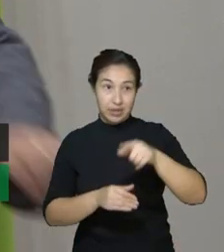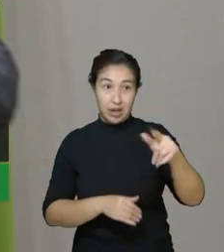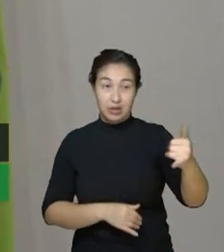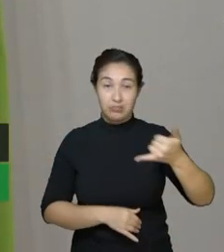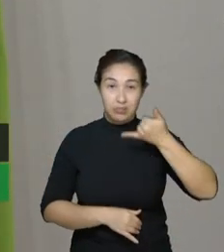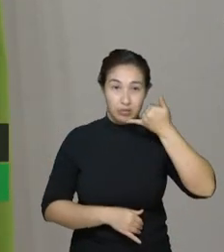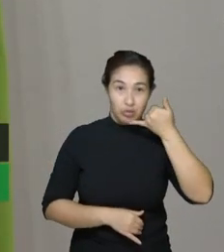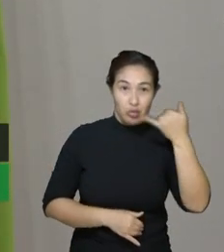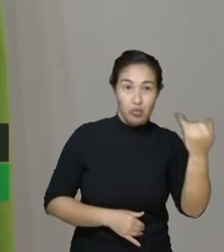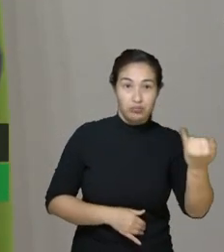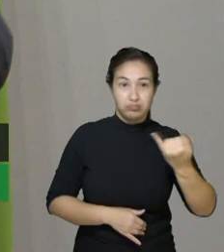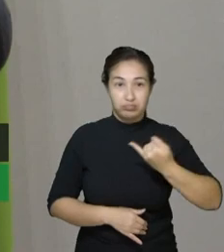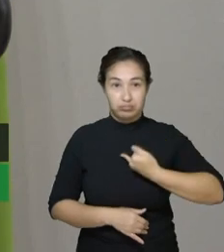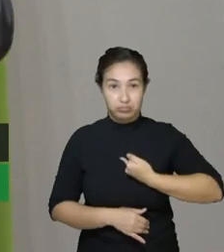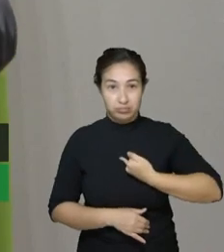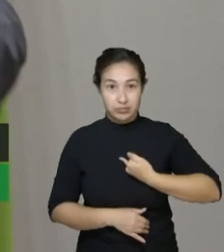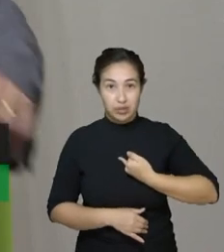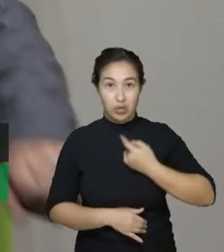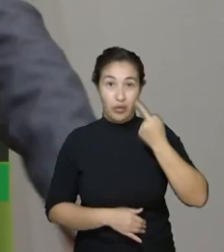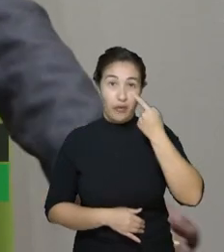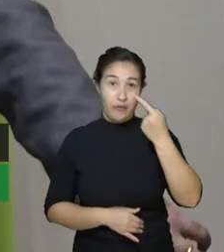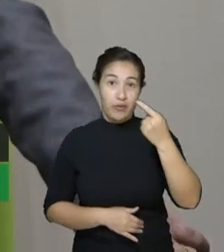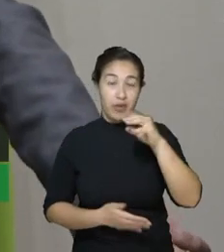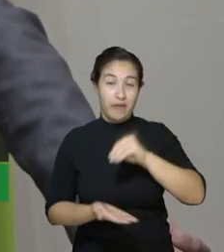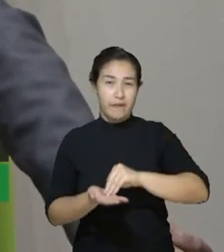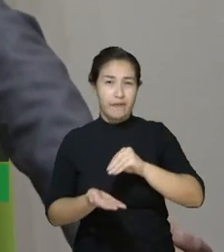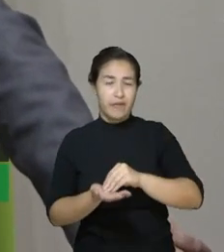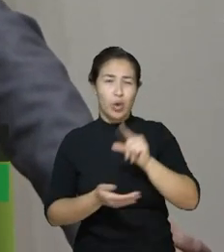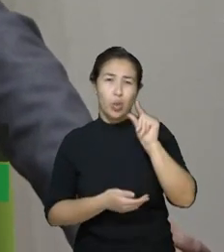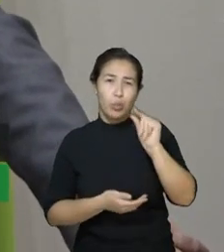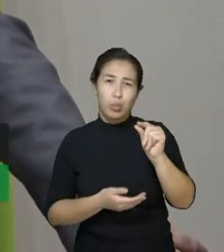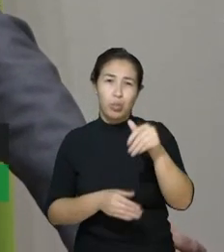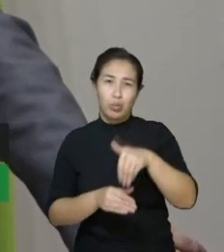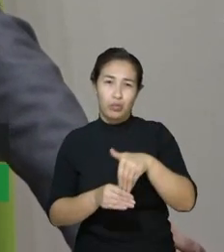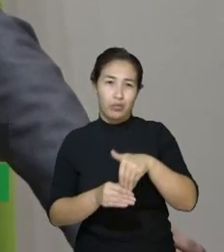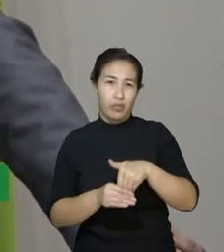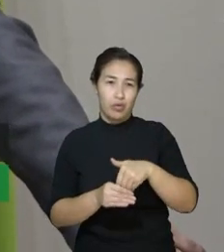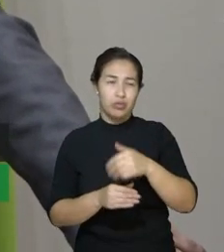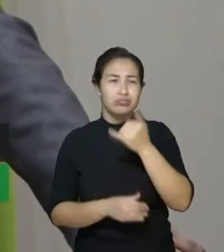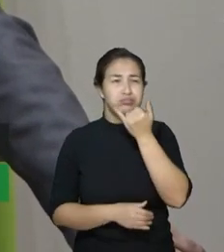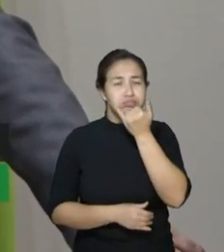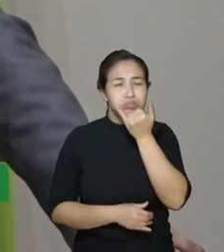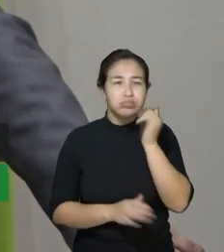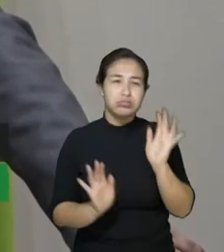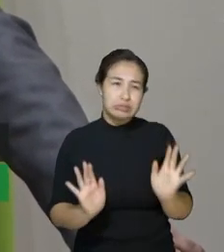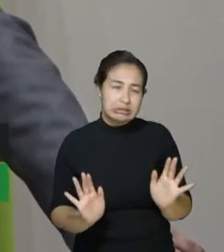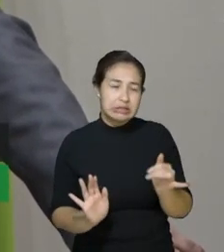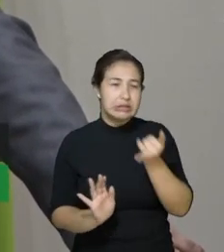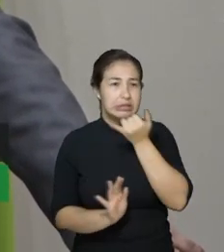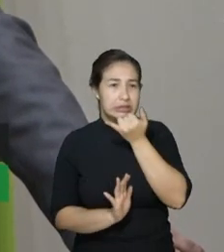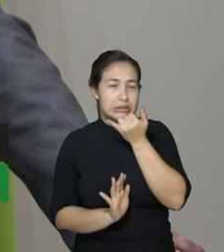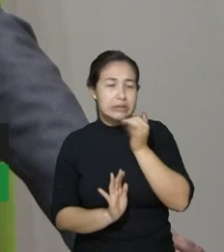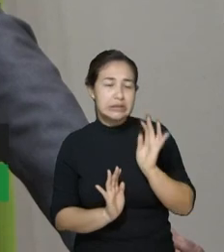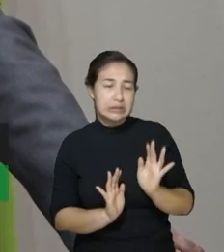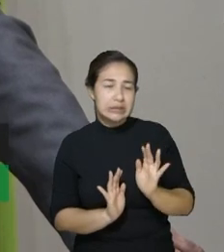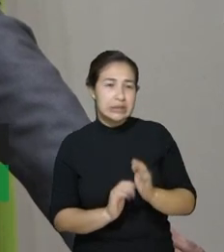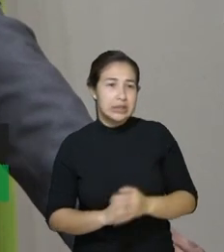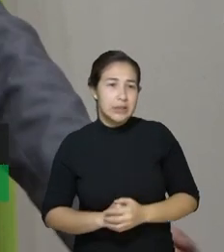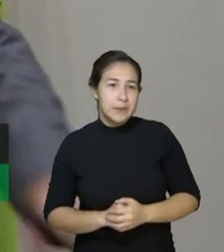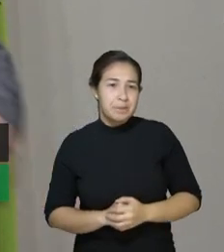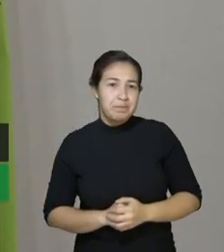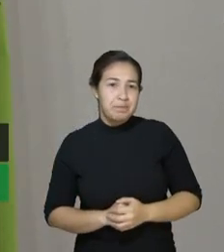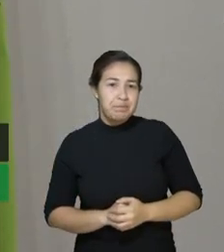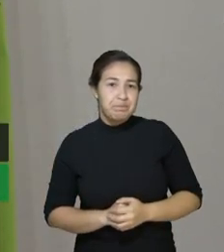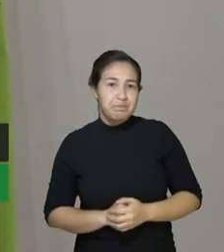noite, quando viu que faltaram tão poucos votos, me pediu desculpas. E ele me deu